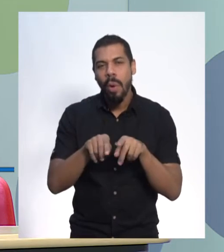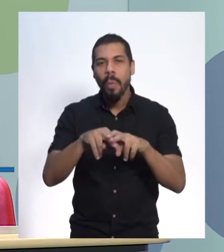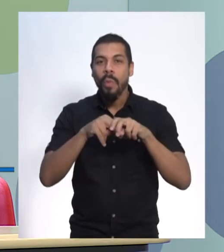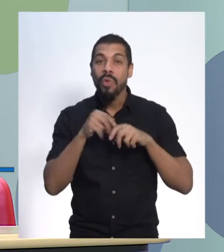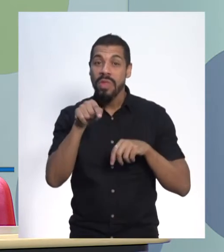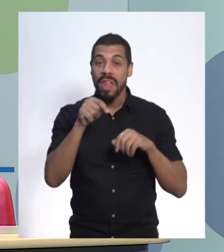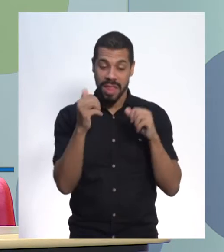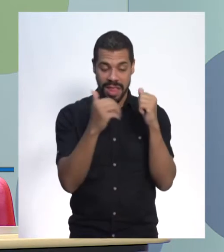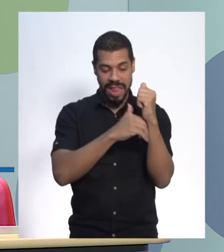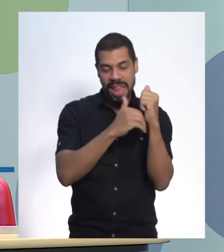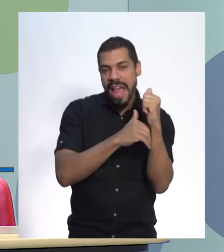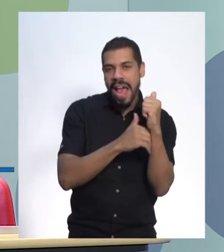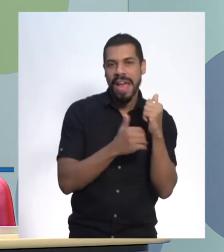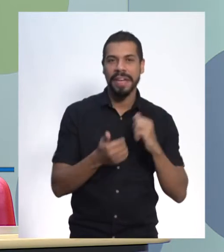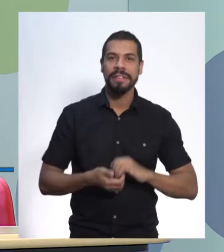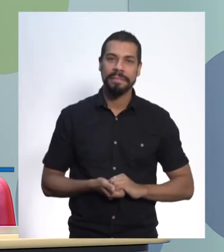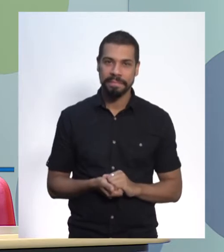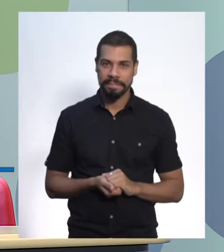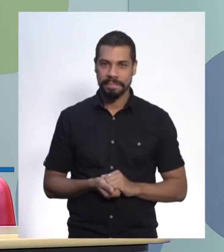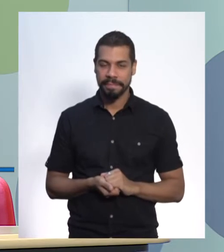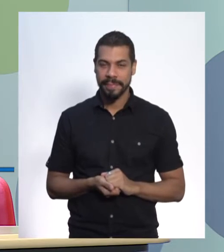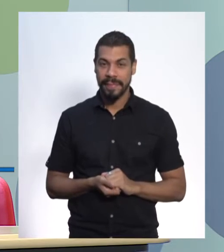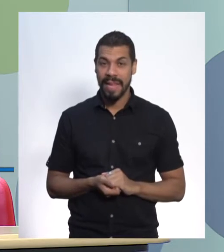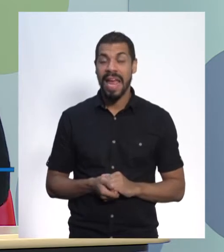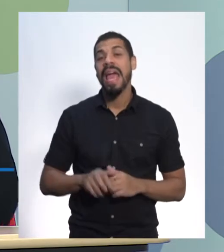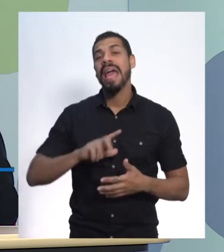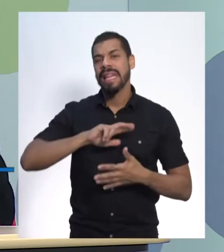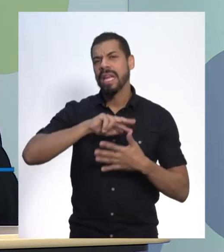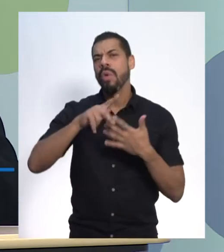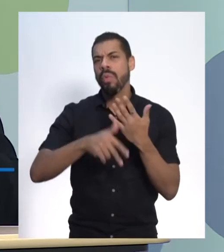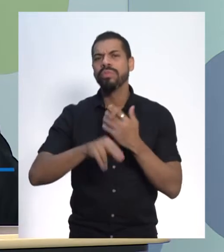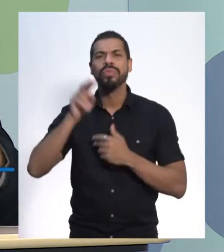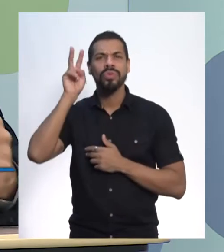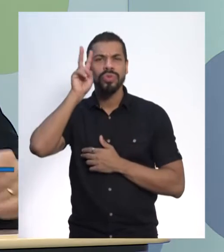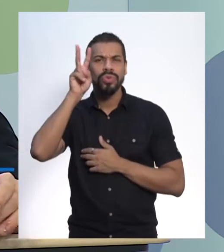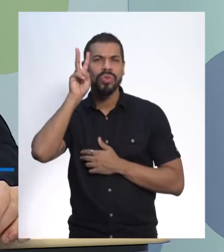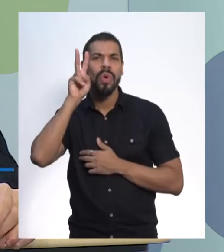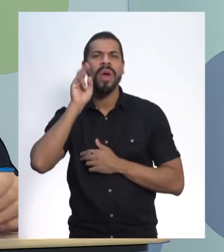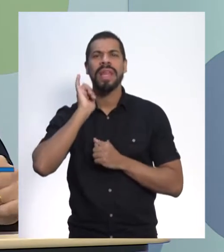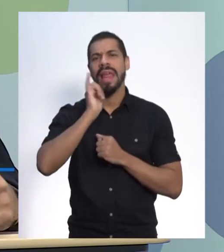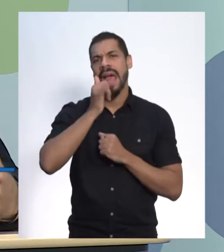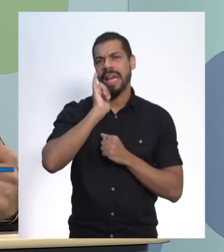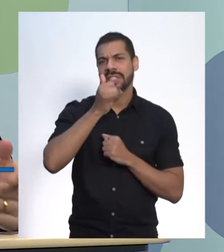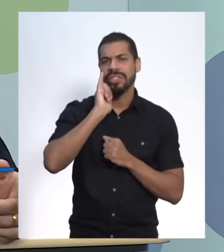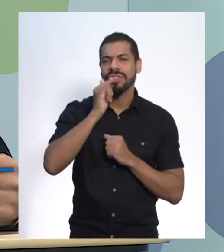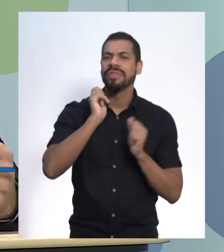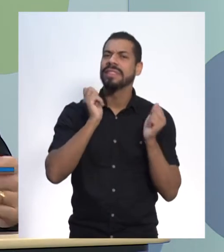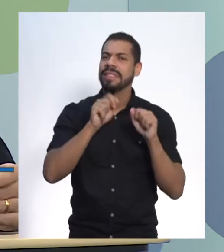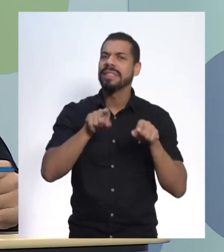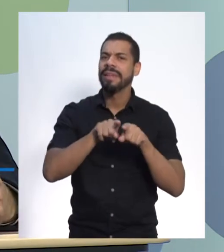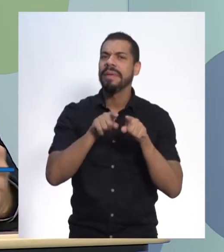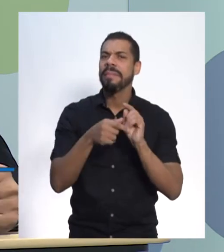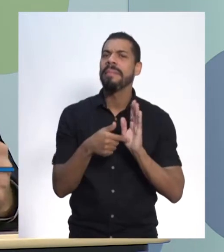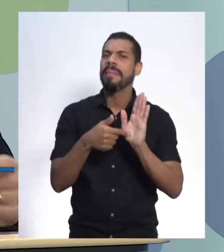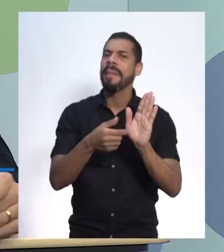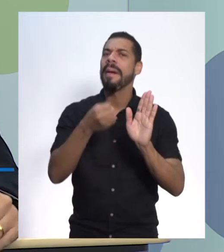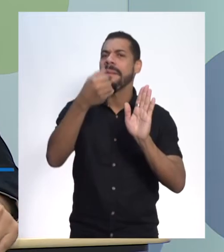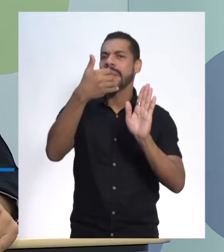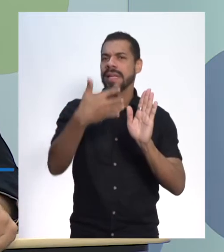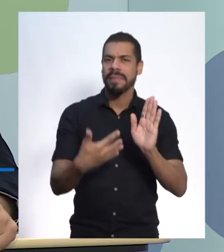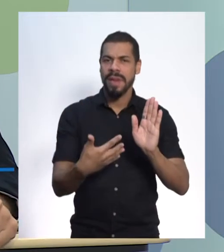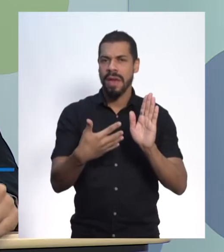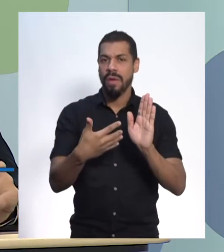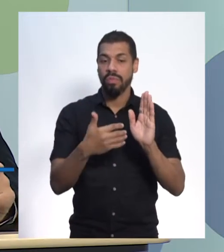presente muitas vezes no livro de autoajuda. Em outras histórias, a gente acaba utilizando essa questão das narrativas para contar uma história, para contar